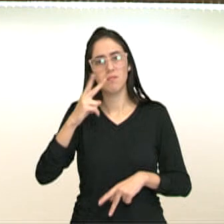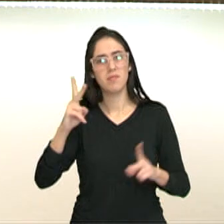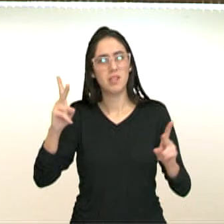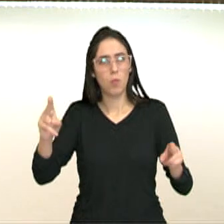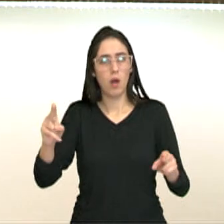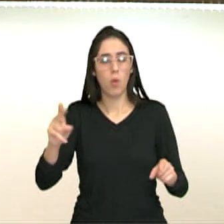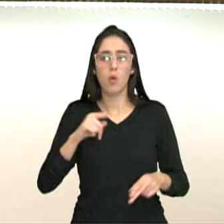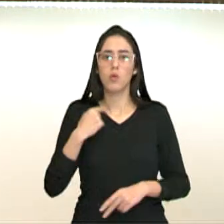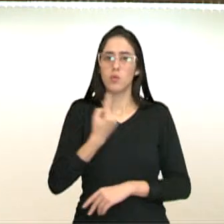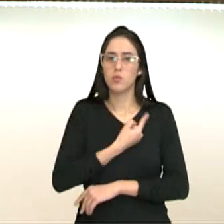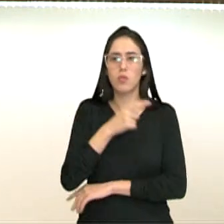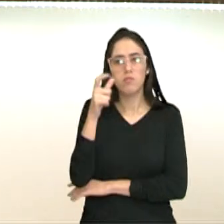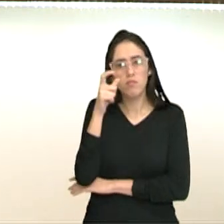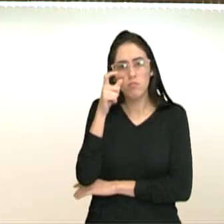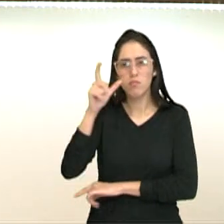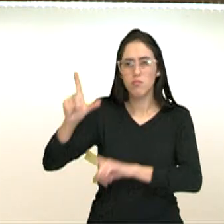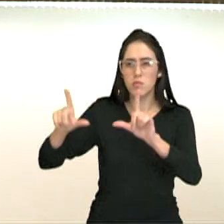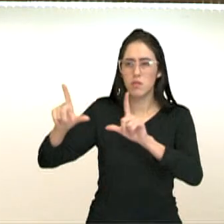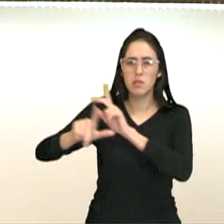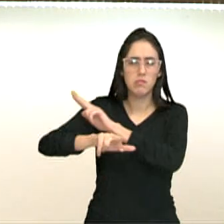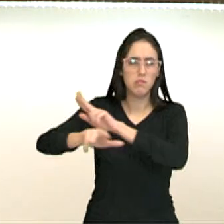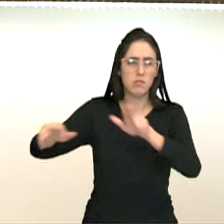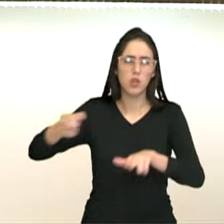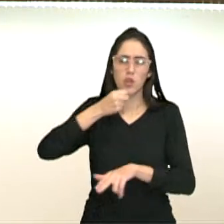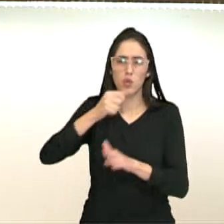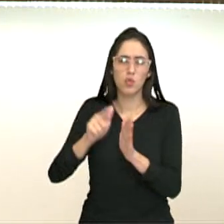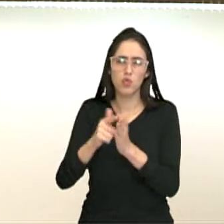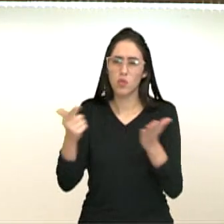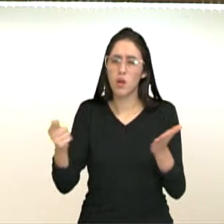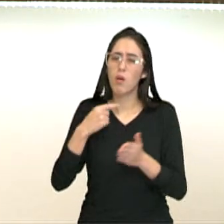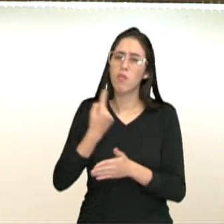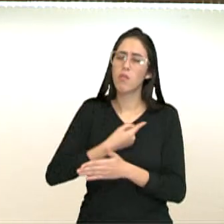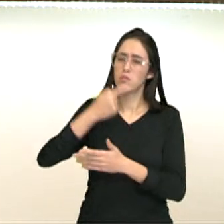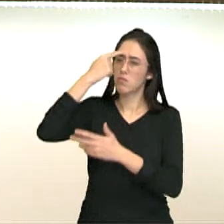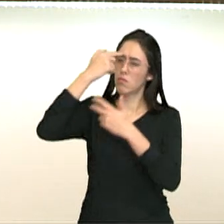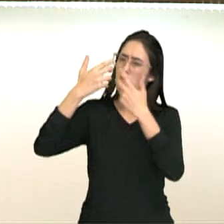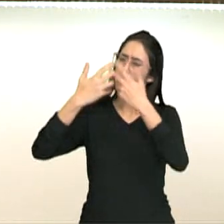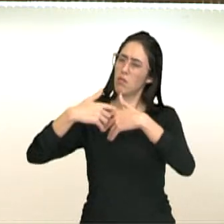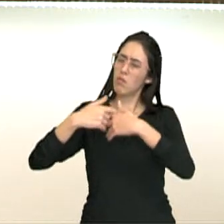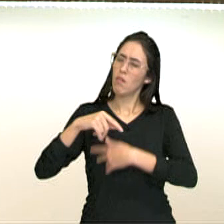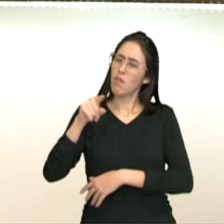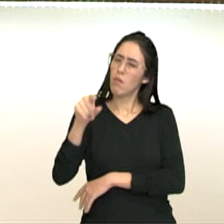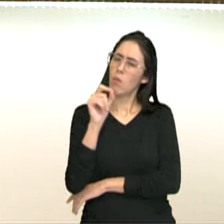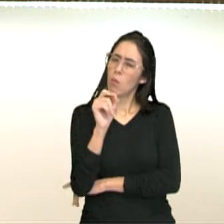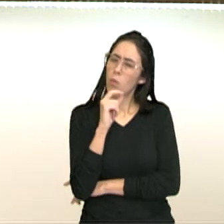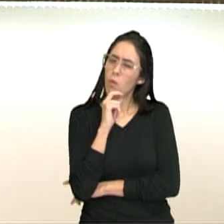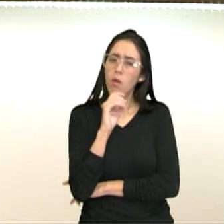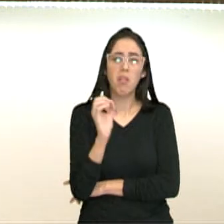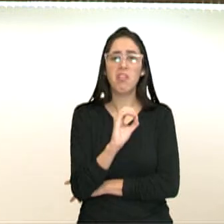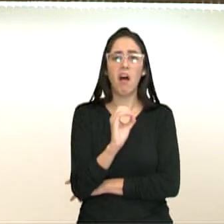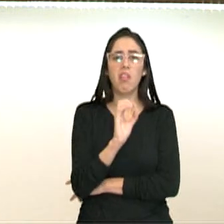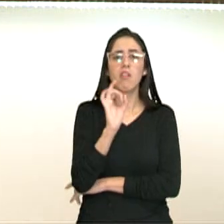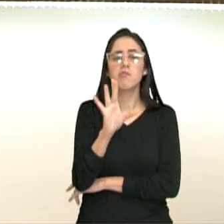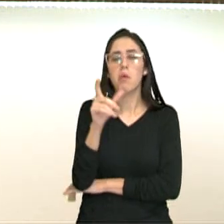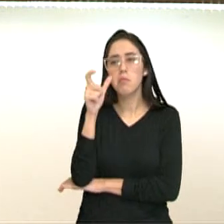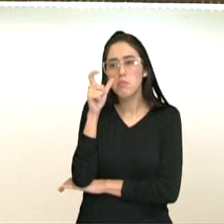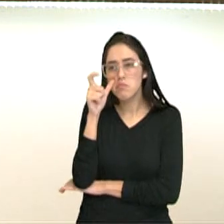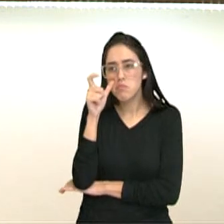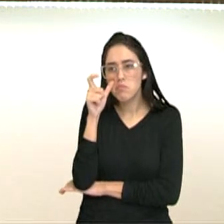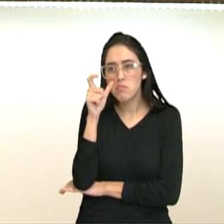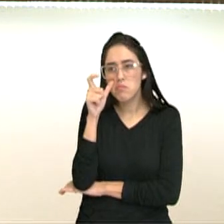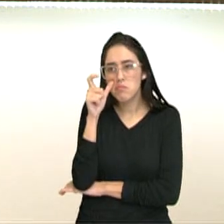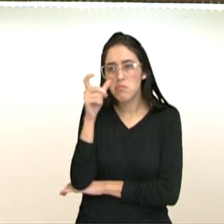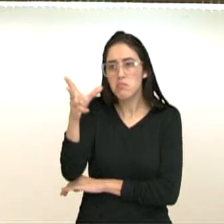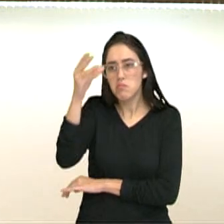programas ou assiste outros jornais, informações e não questiona essas informações. Então é sempre bom estar atento ao caráter